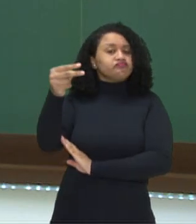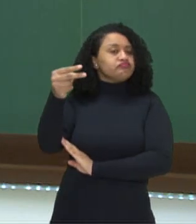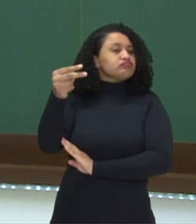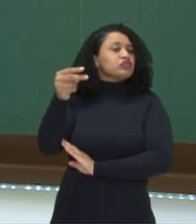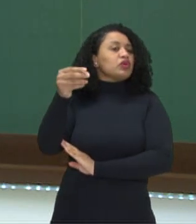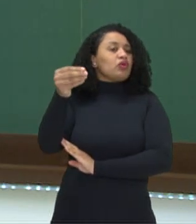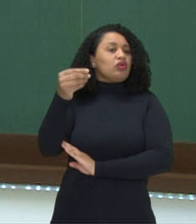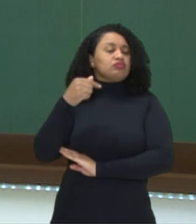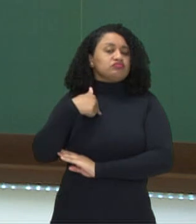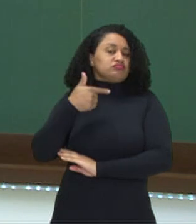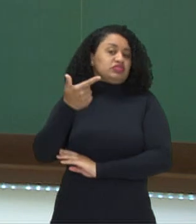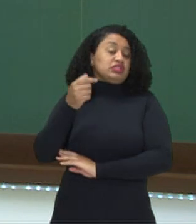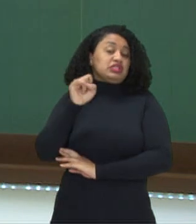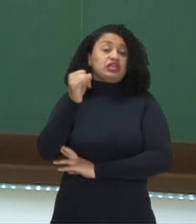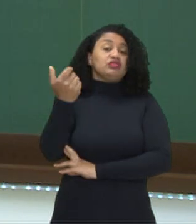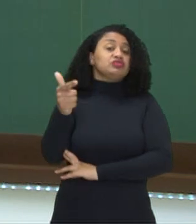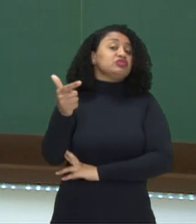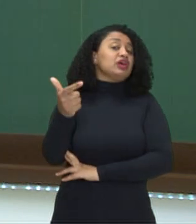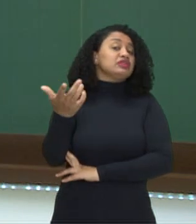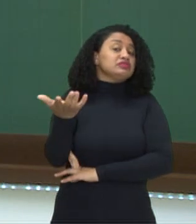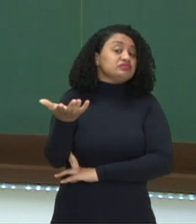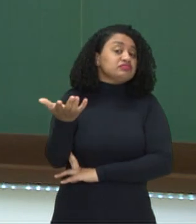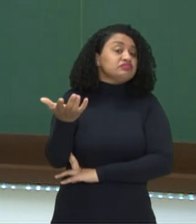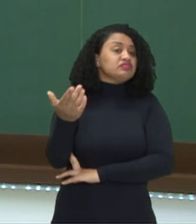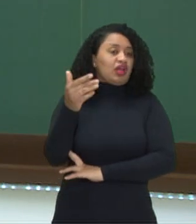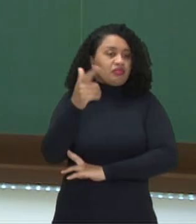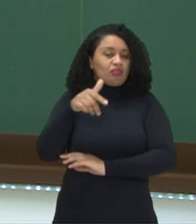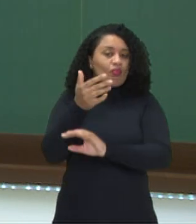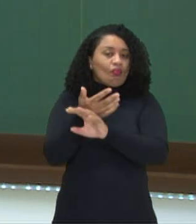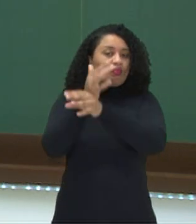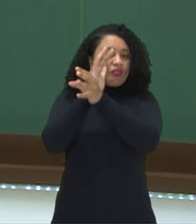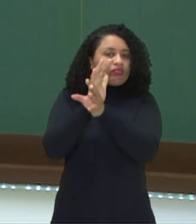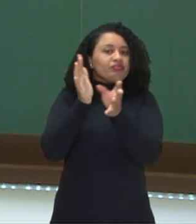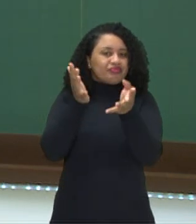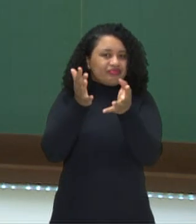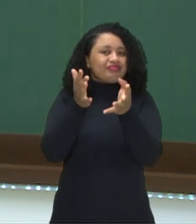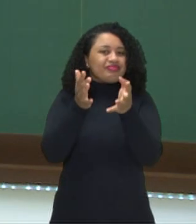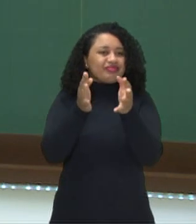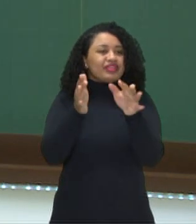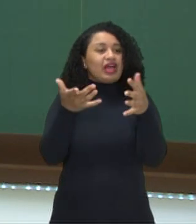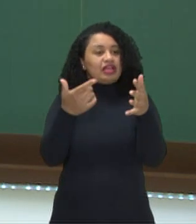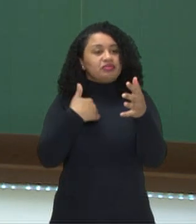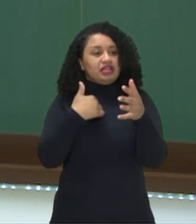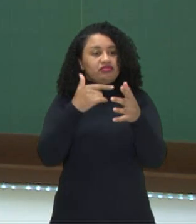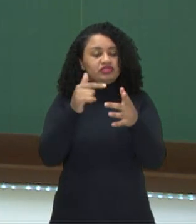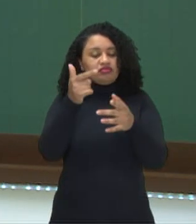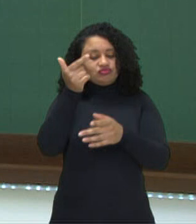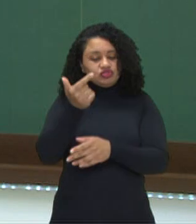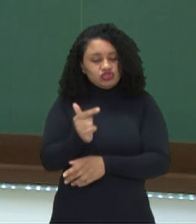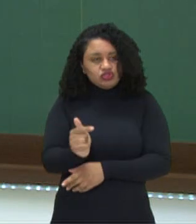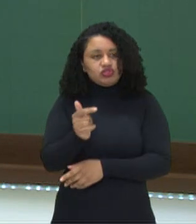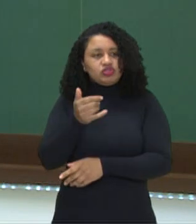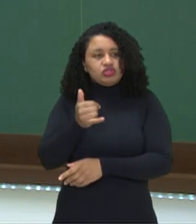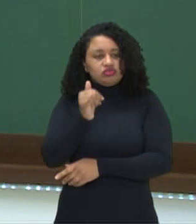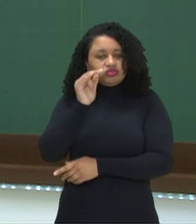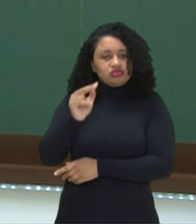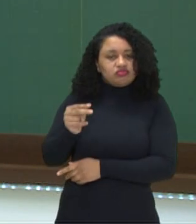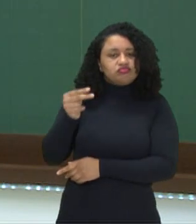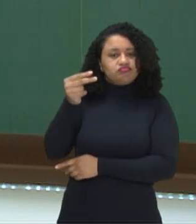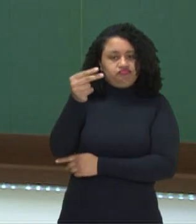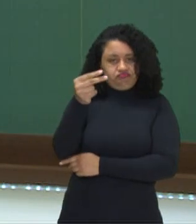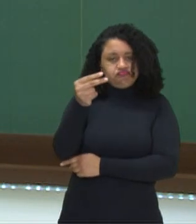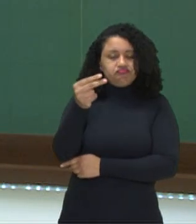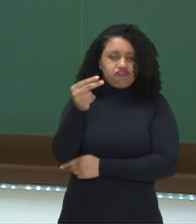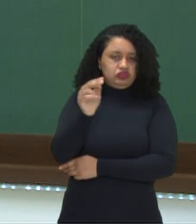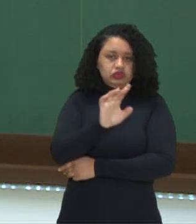quadrado, se não existisse, o espaço dele ia ficar vazio, né? E daí você ia ter que repetir aquele